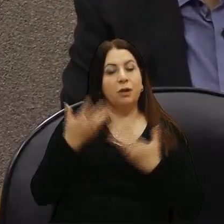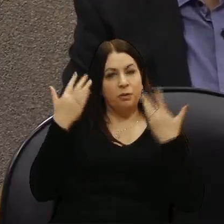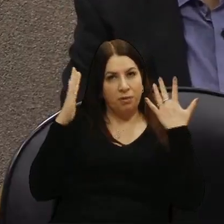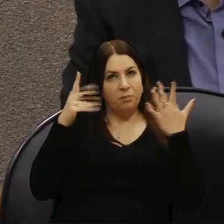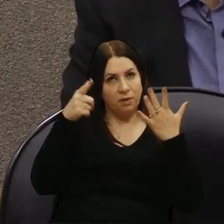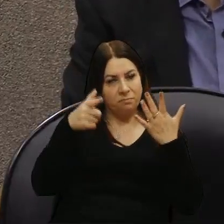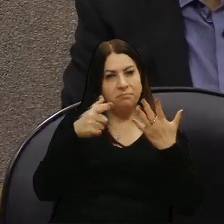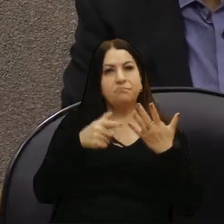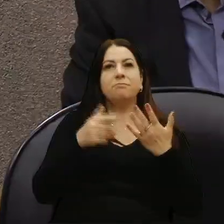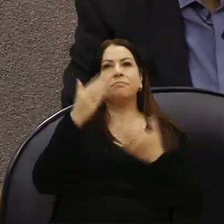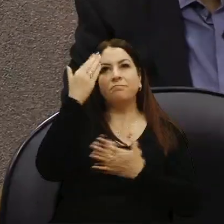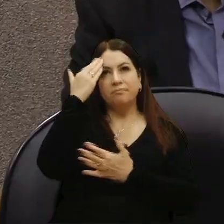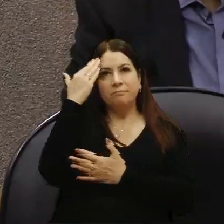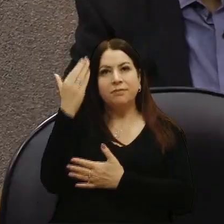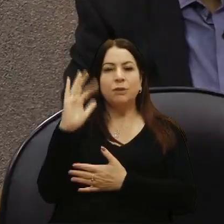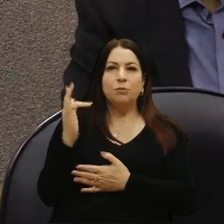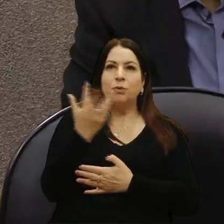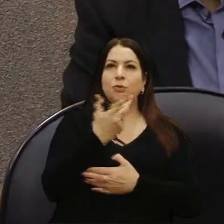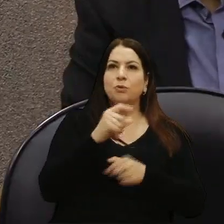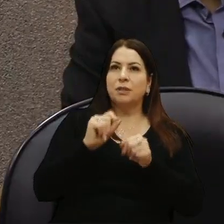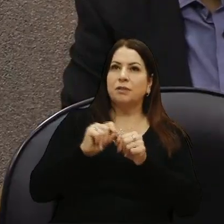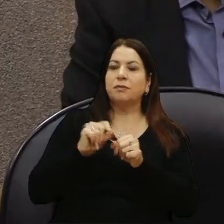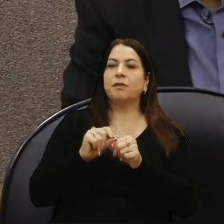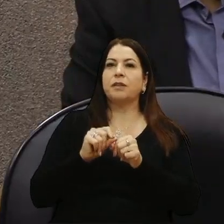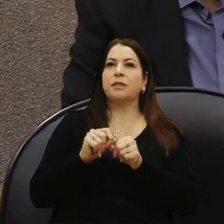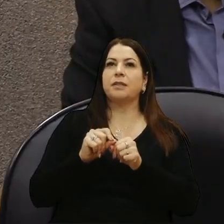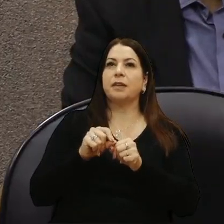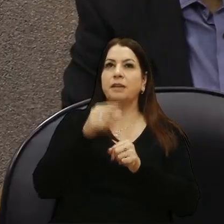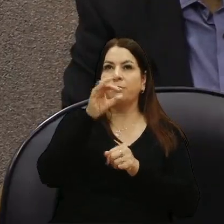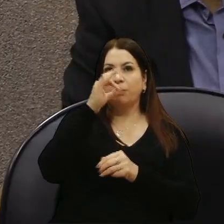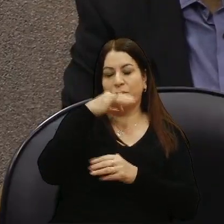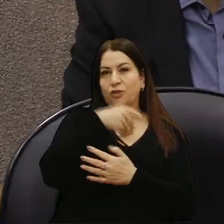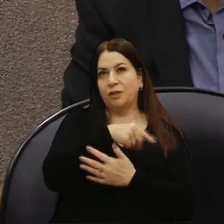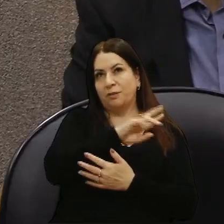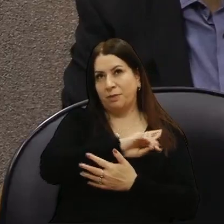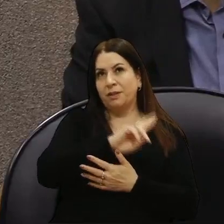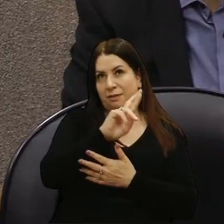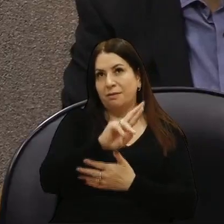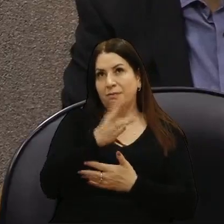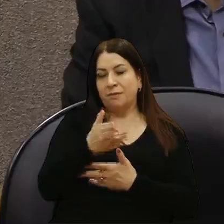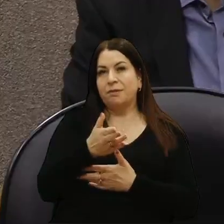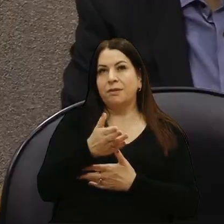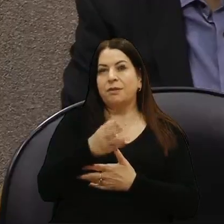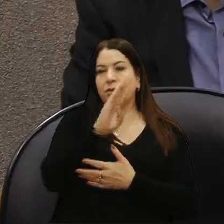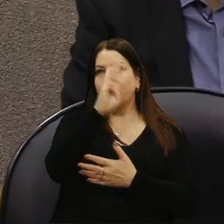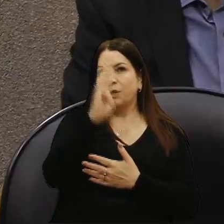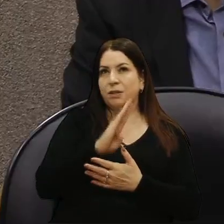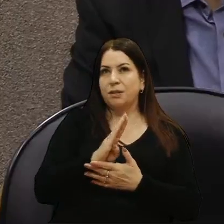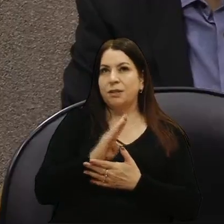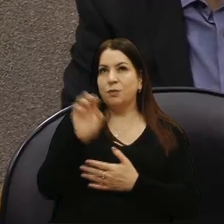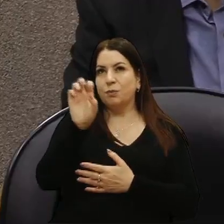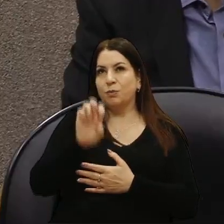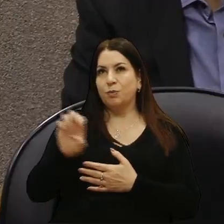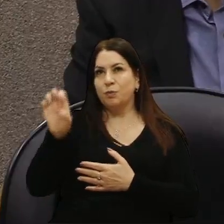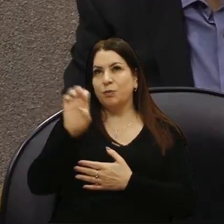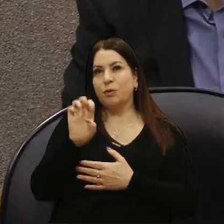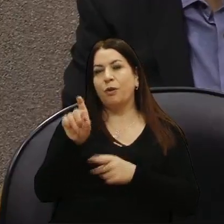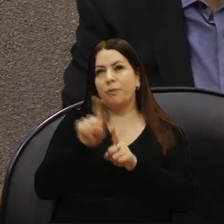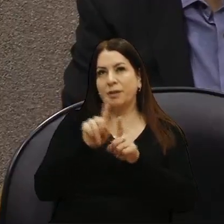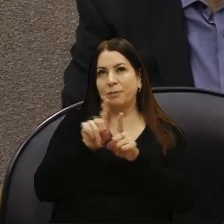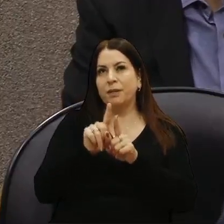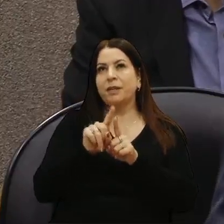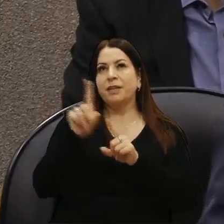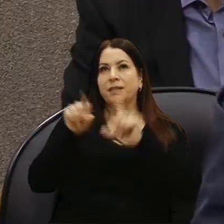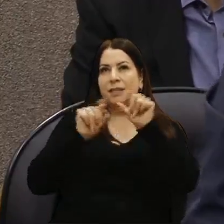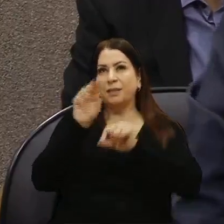parabéns para ele e um agradecimento por tudo que ele fez por Caxias do Sul, representando Caxias no Brasil e na Europa, jogando vôlei, inclusive na